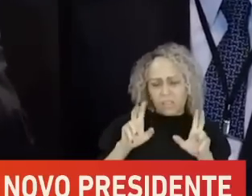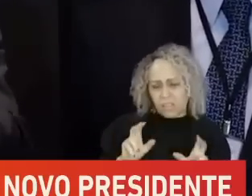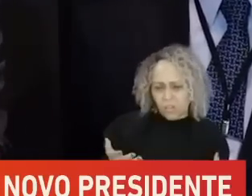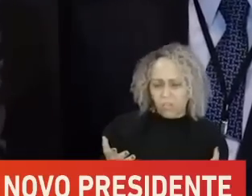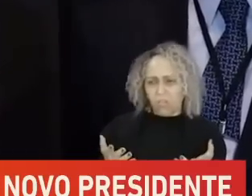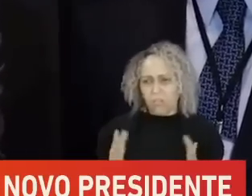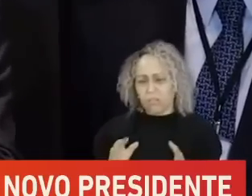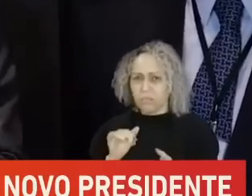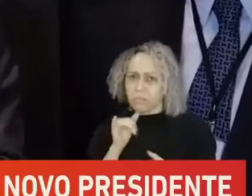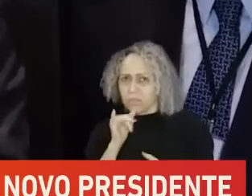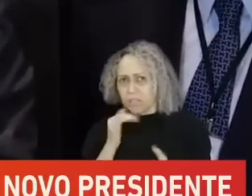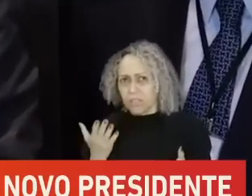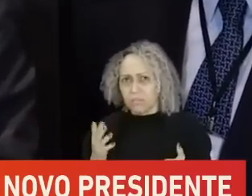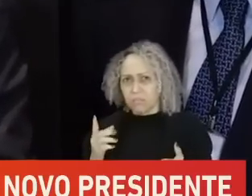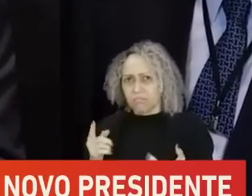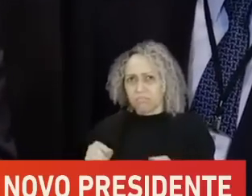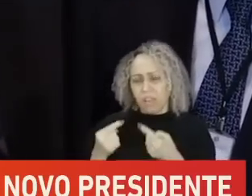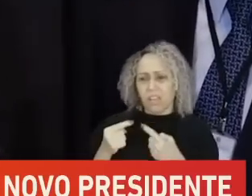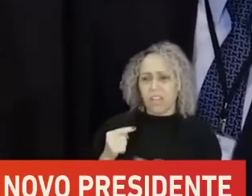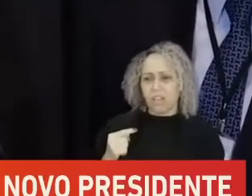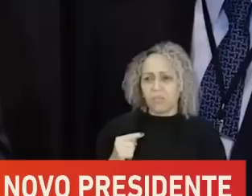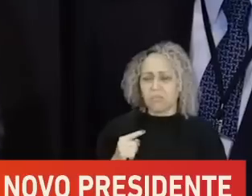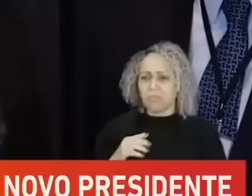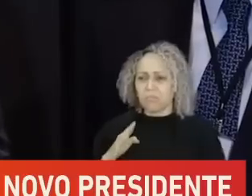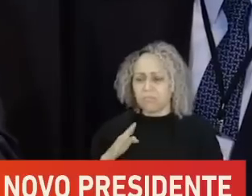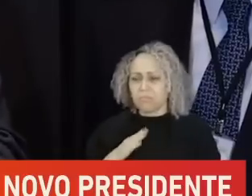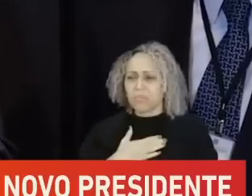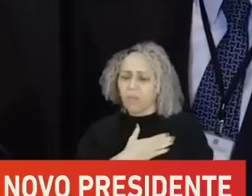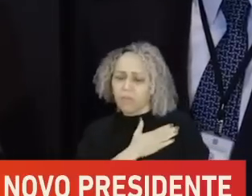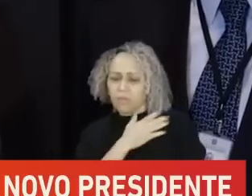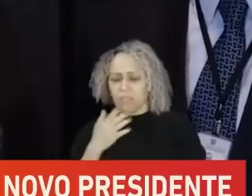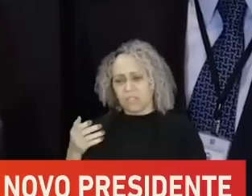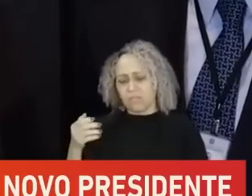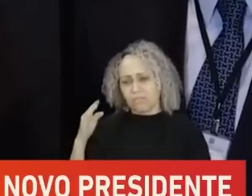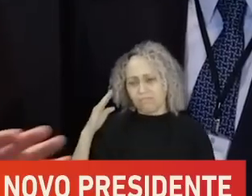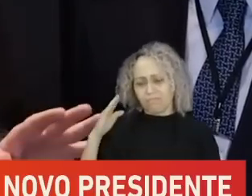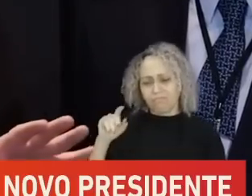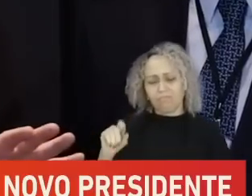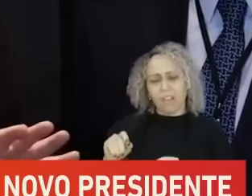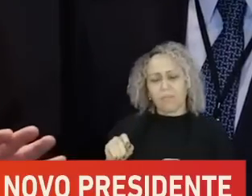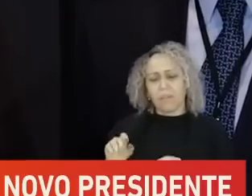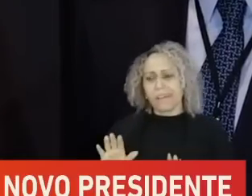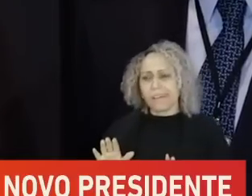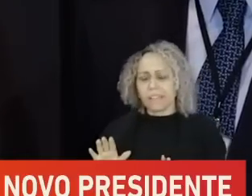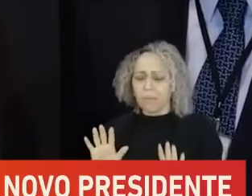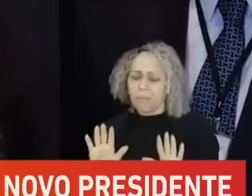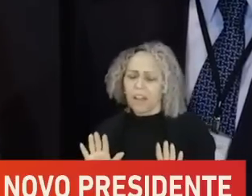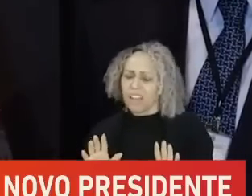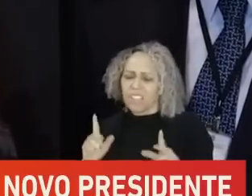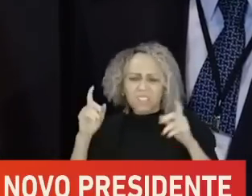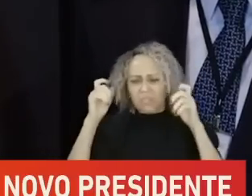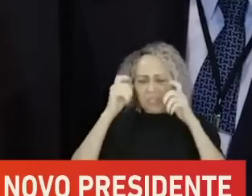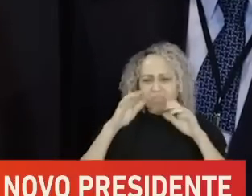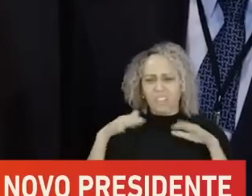Mas o mercado fica muito preocupado. Justamente a indicação do Mercadante já gerou um estresse para o mercado, porque tem um viés